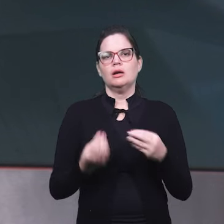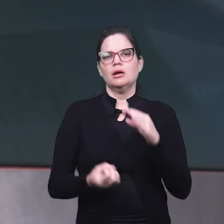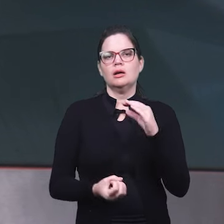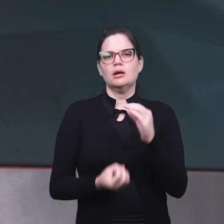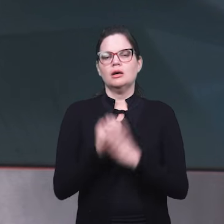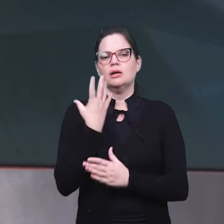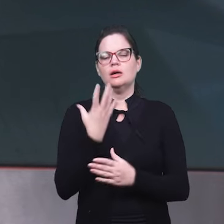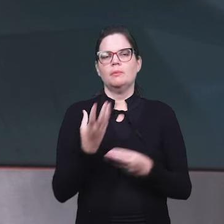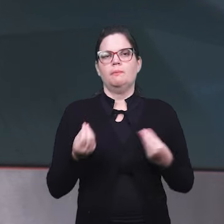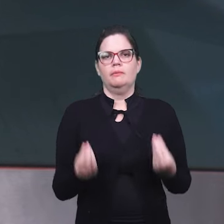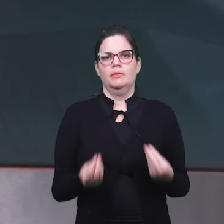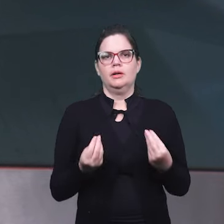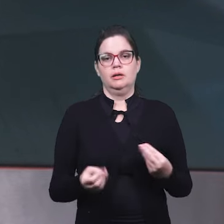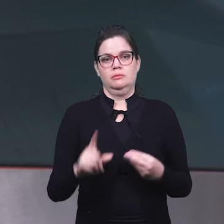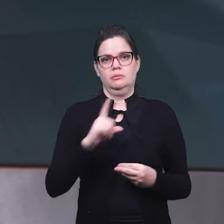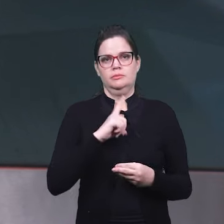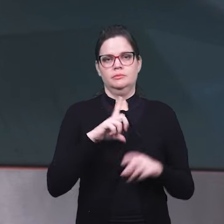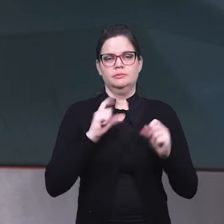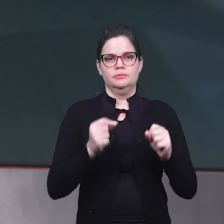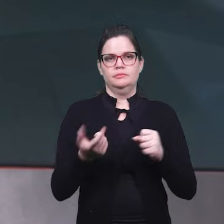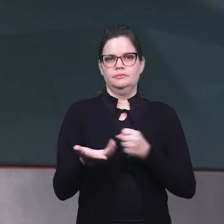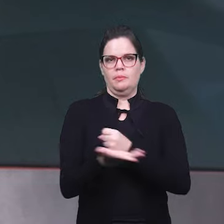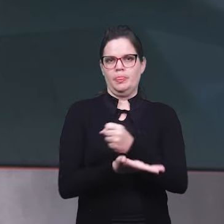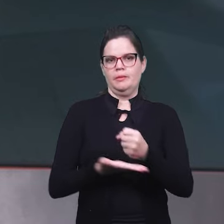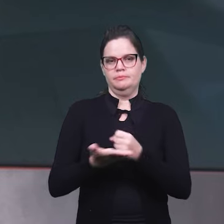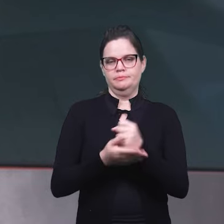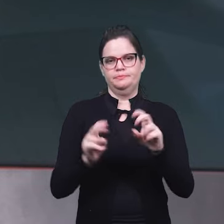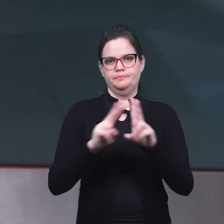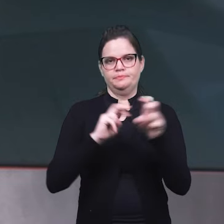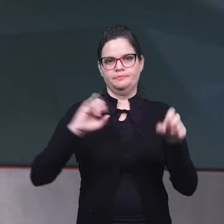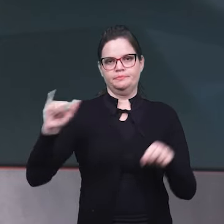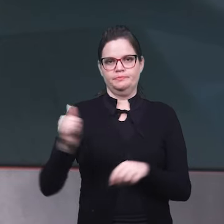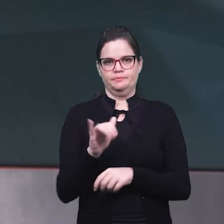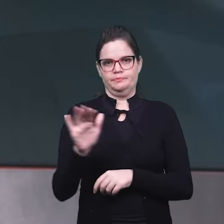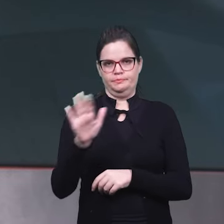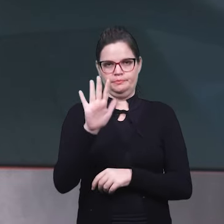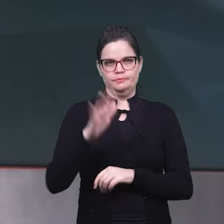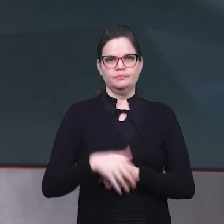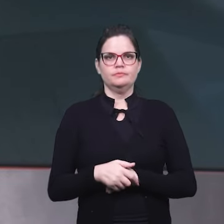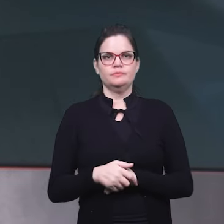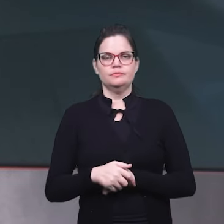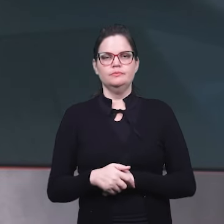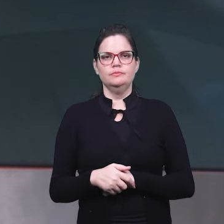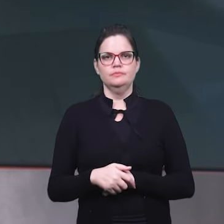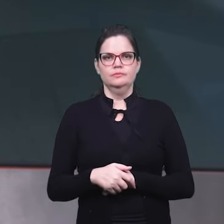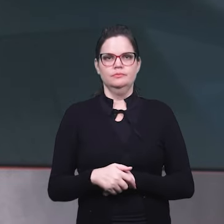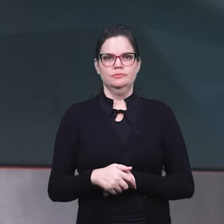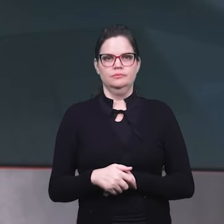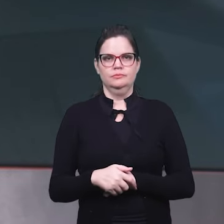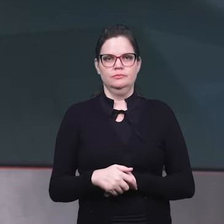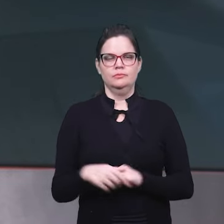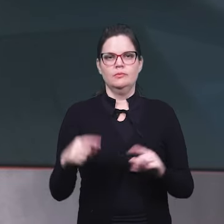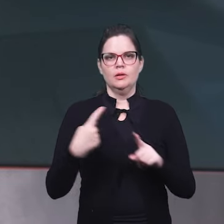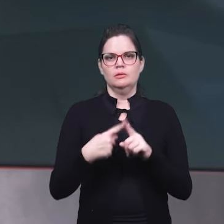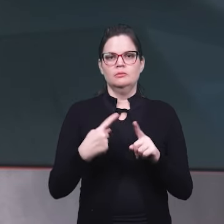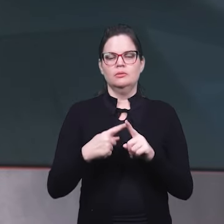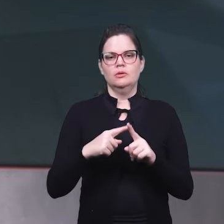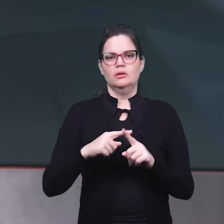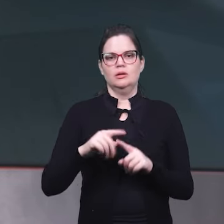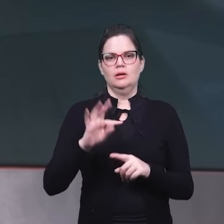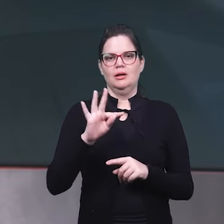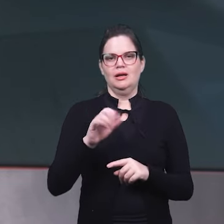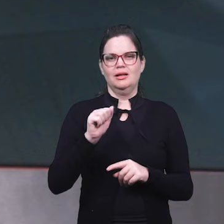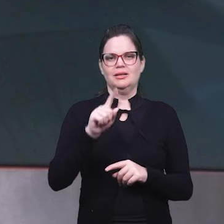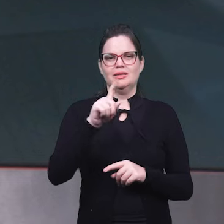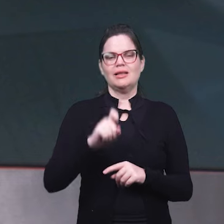criado, né, para criar para obter-se uma base dos juros, né? No caso, é